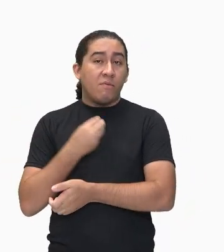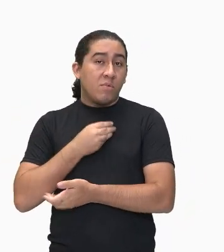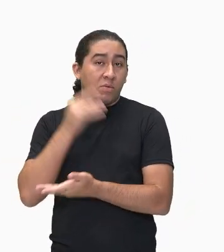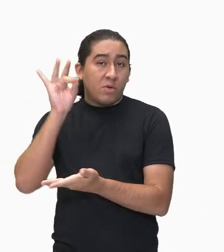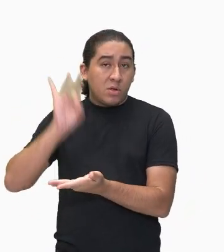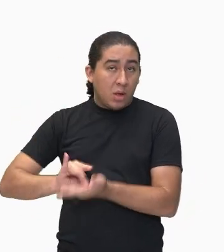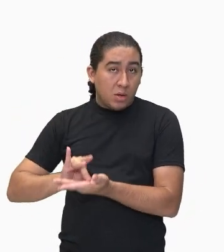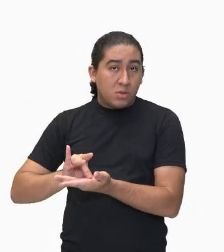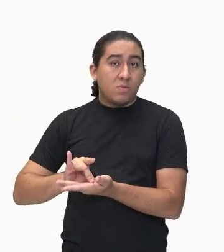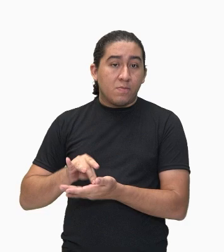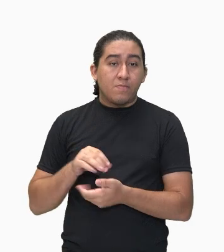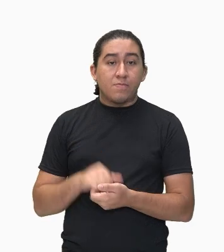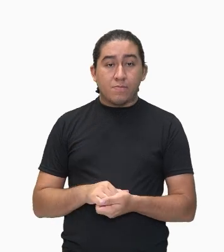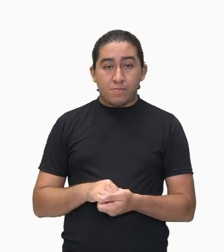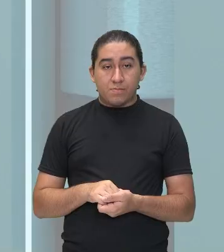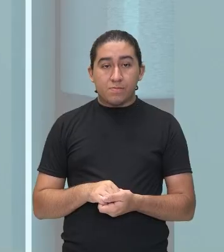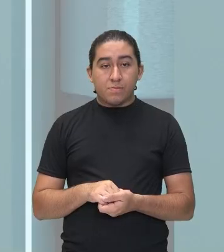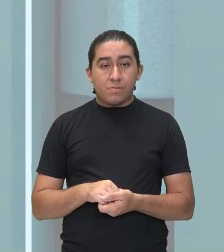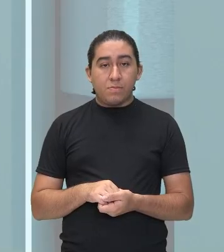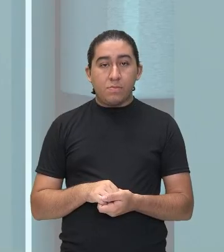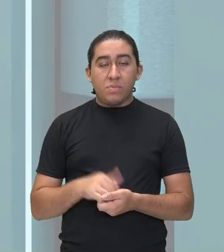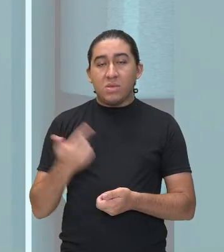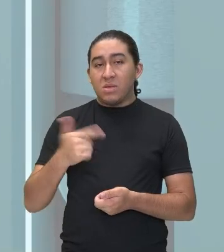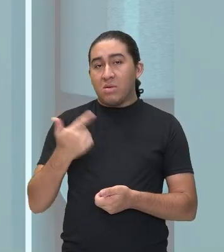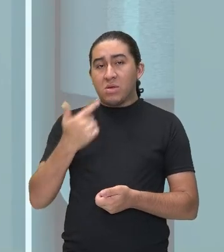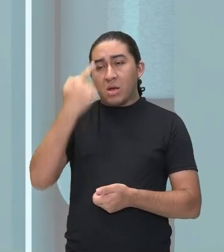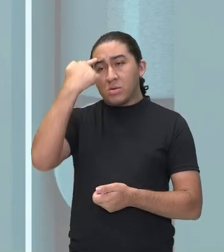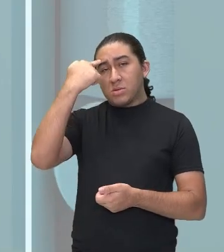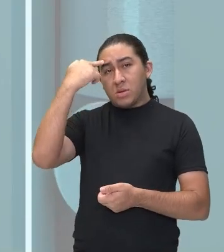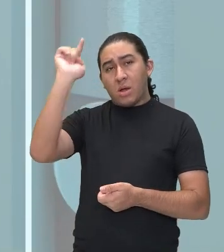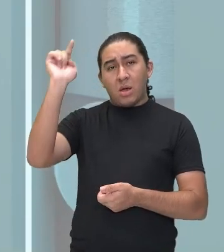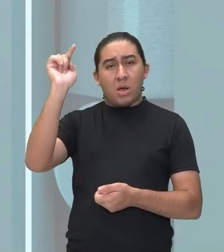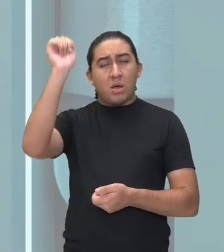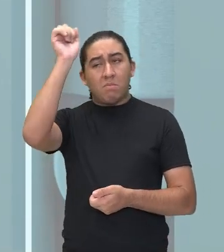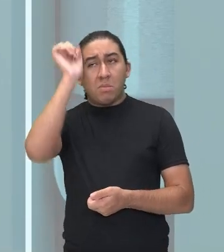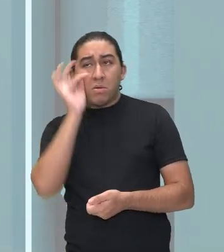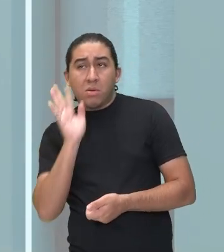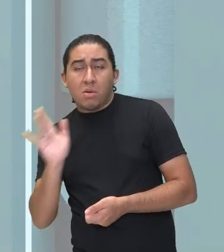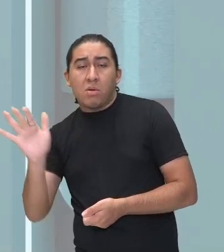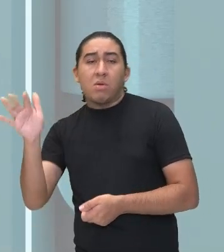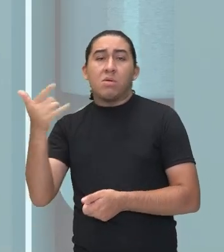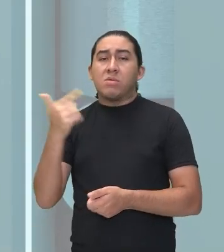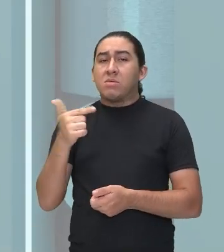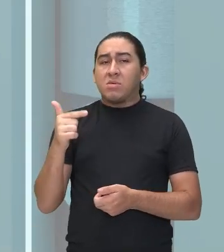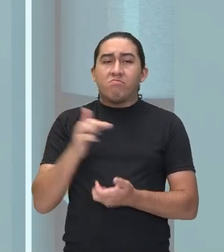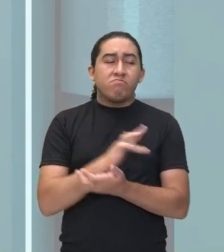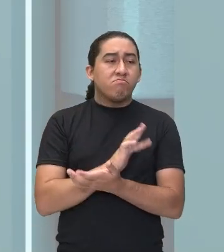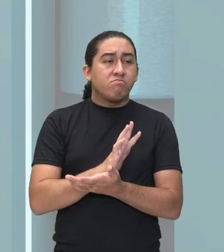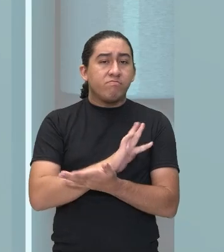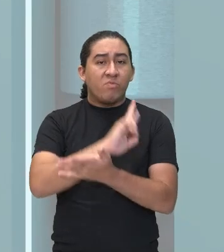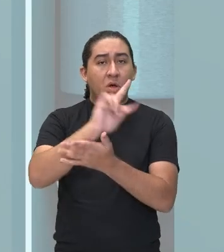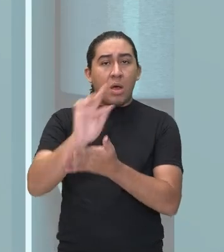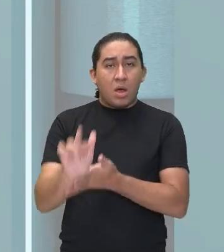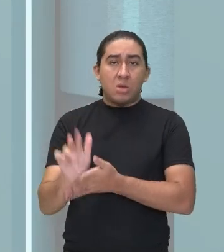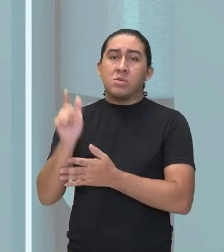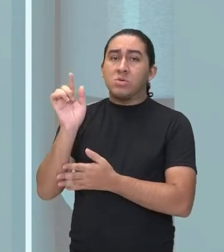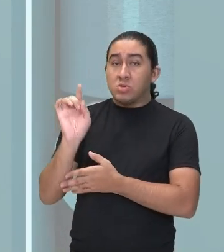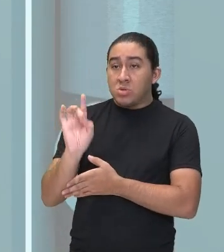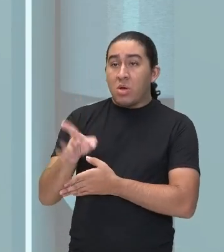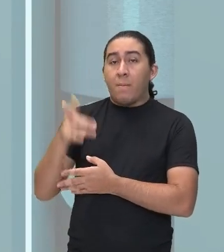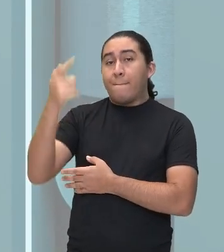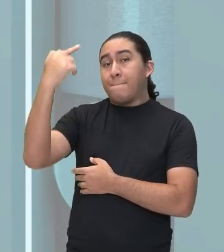como ela é, sem idealizações, sem aquelas fantasias, sem